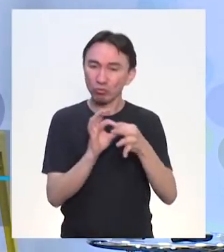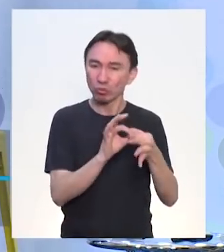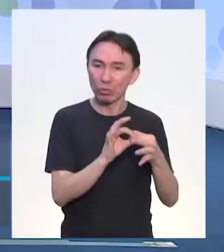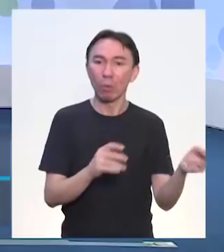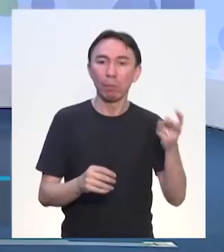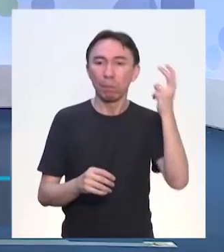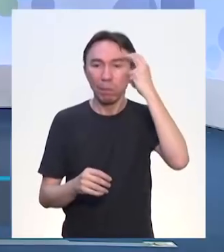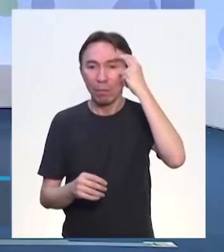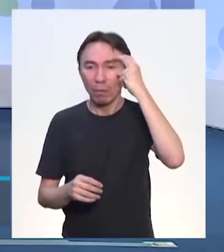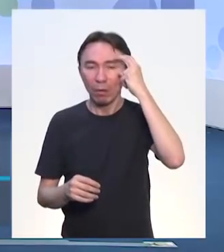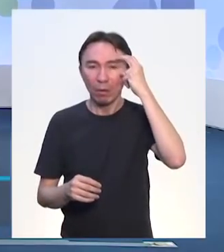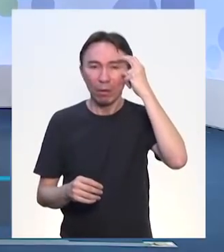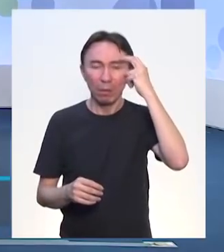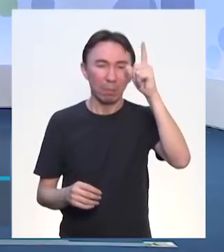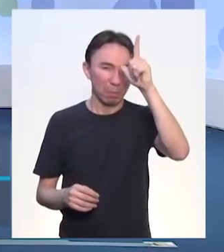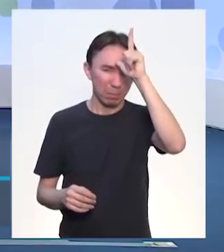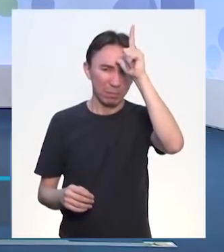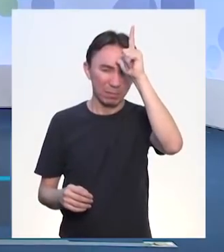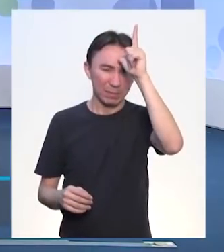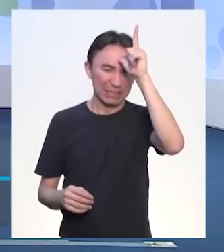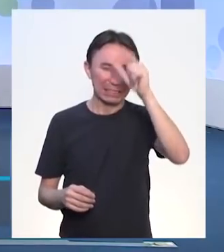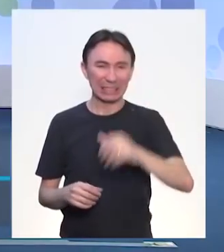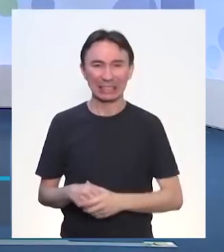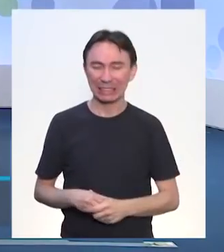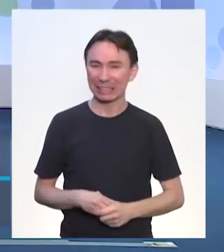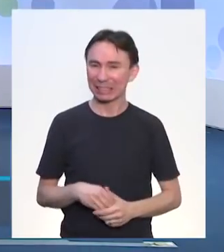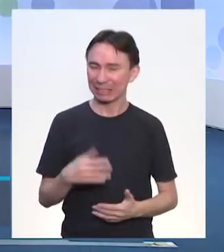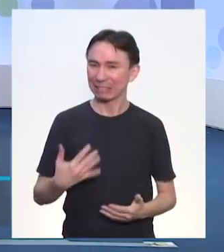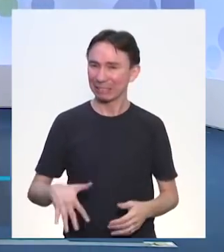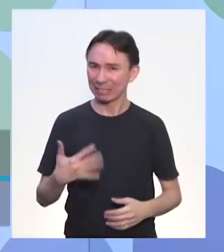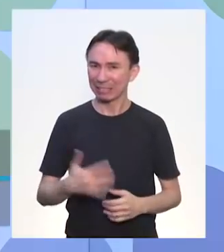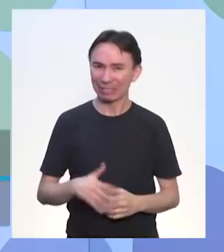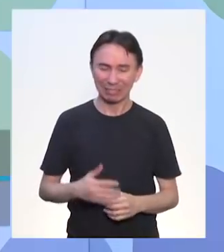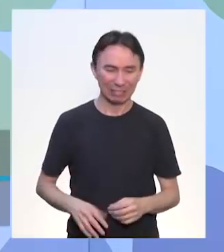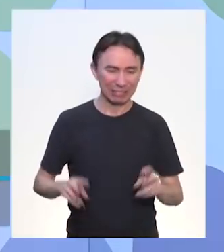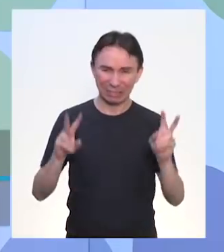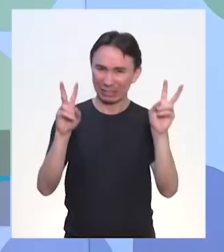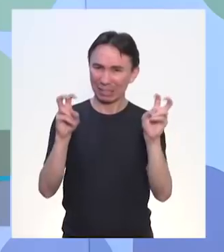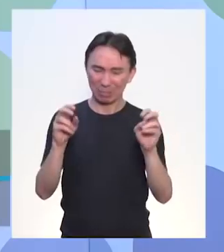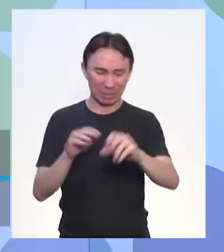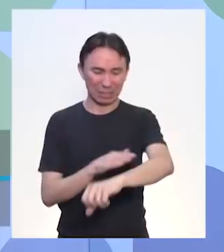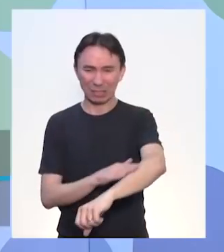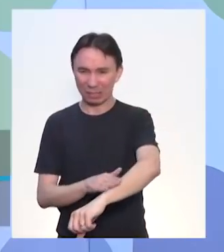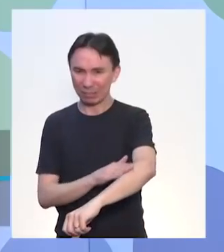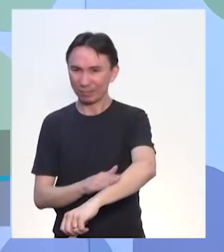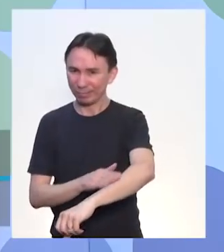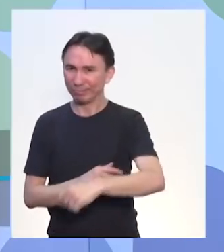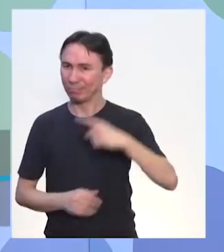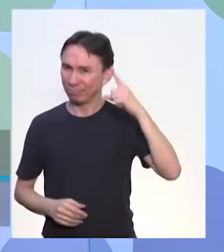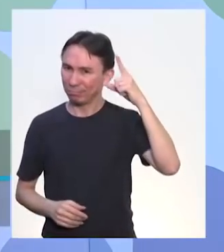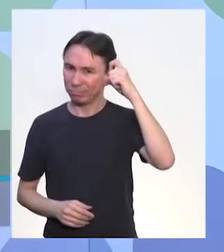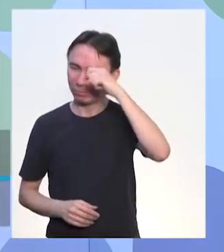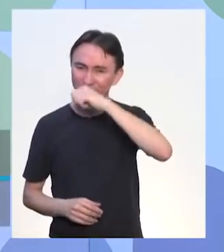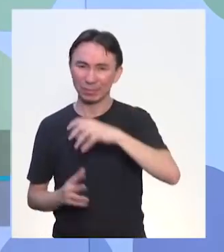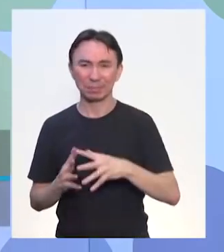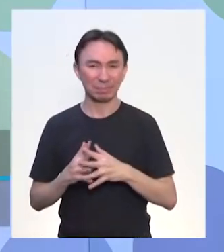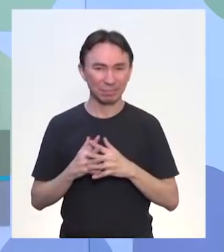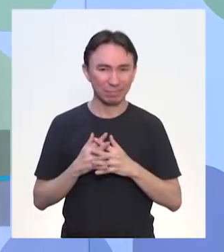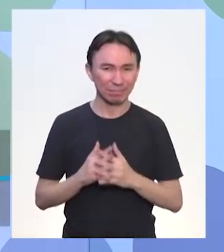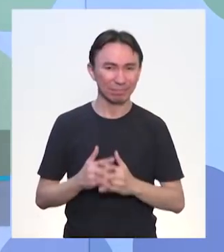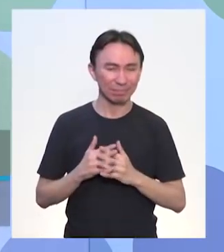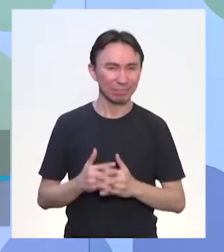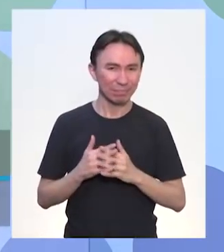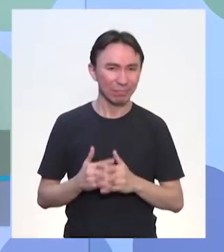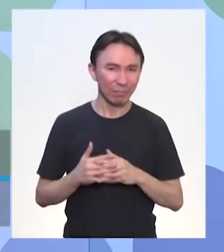Professora, complicada essa questão racial, não é isso? Complicado. E é sempre importante a gente lembrar, né, que isso não é, o professor até a gente